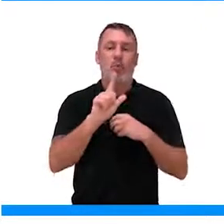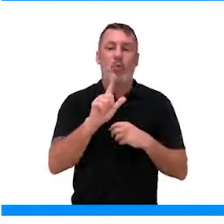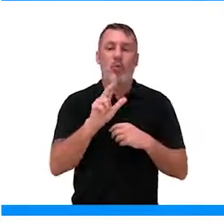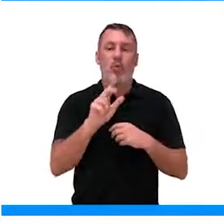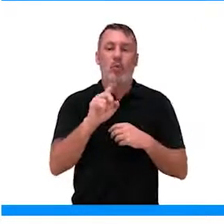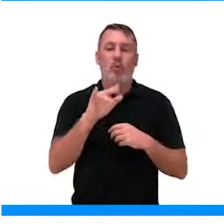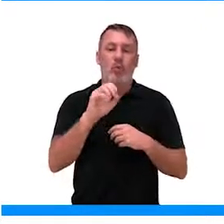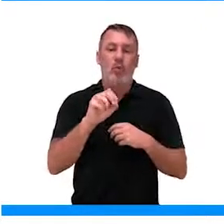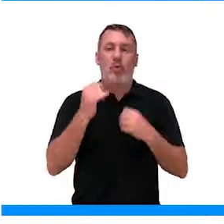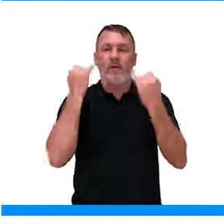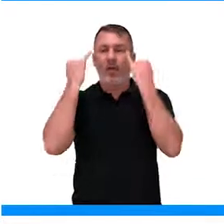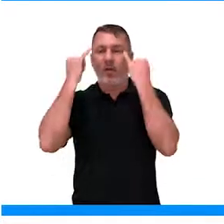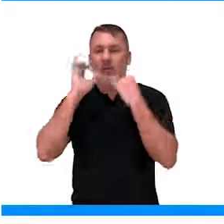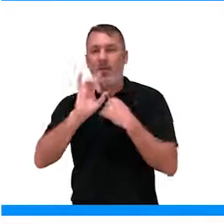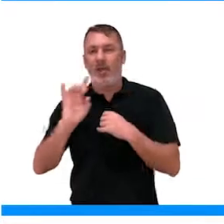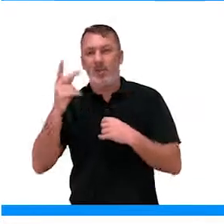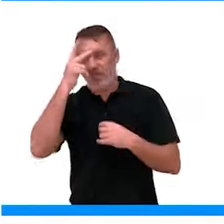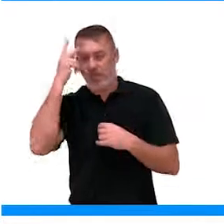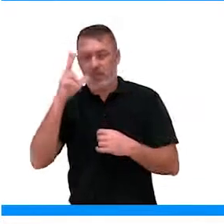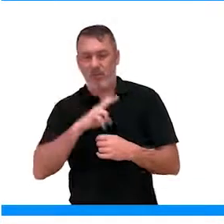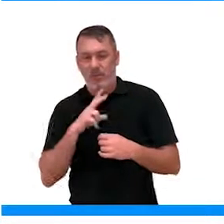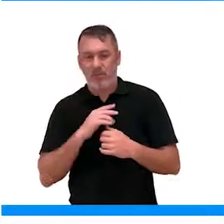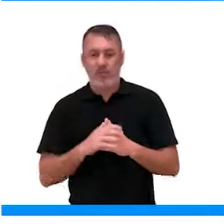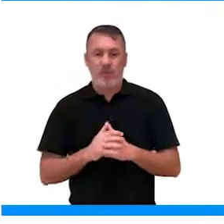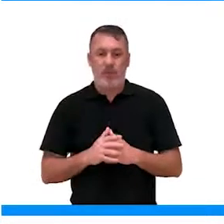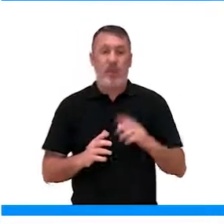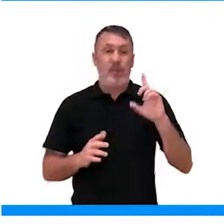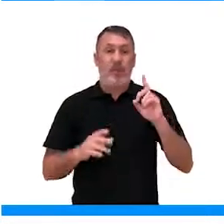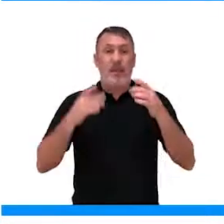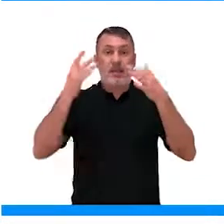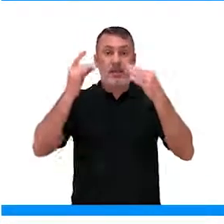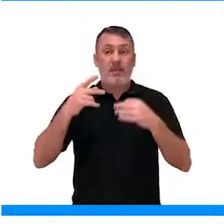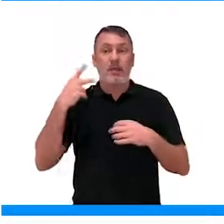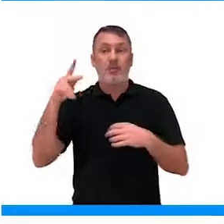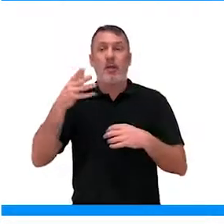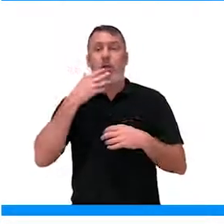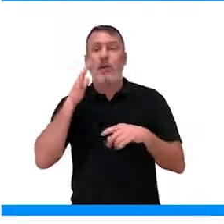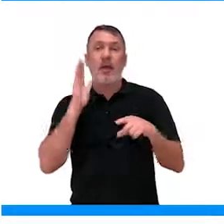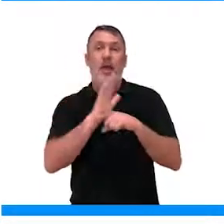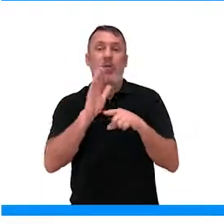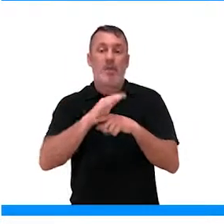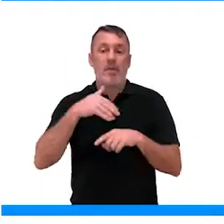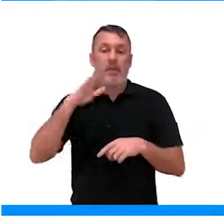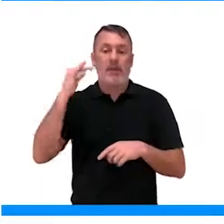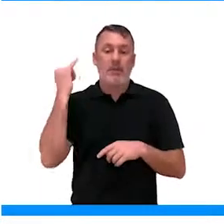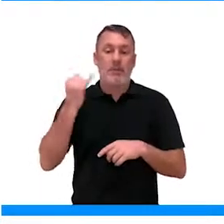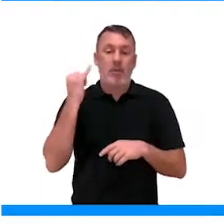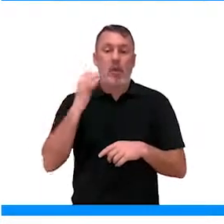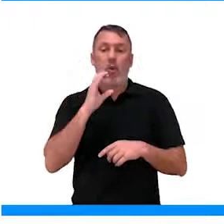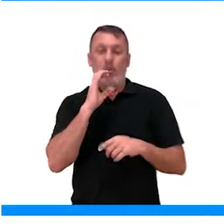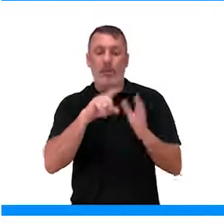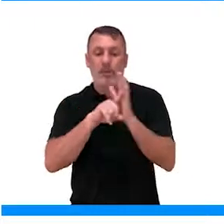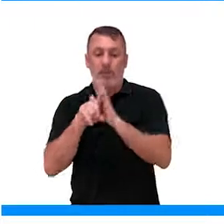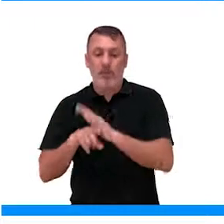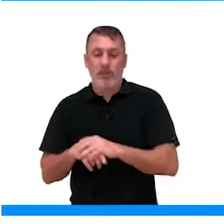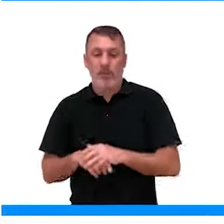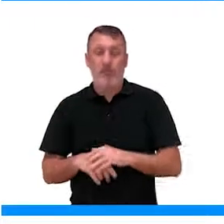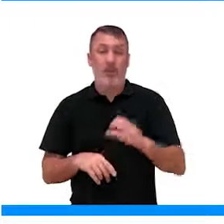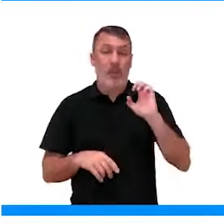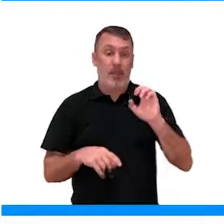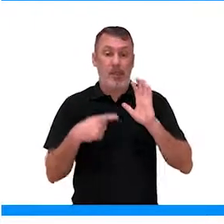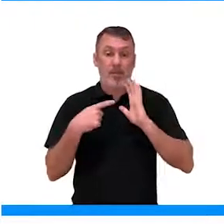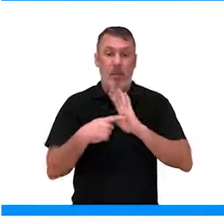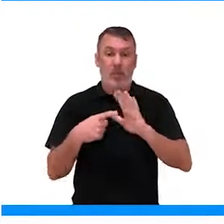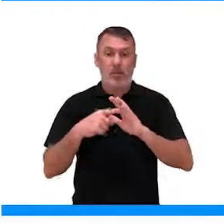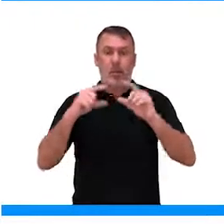biográficas. D. Especificar as contribuições mais conhecidas do pesquisador. E E. Destacar o nome do